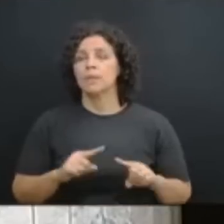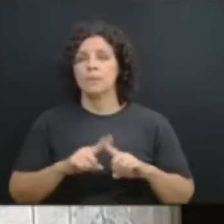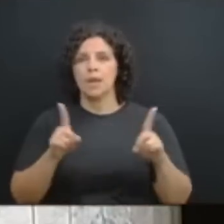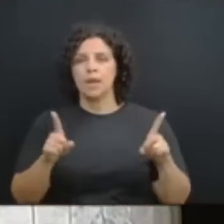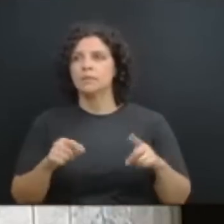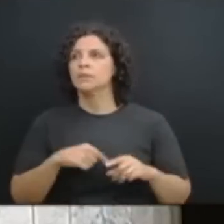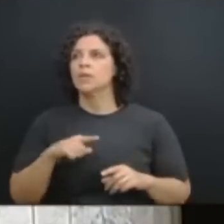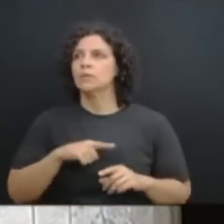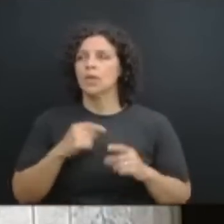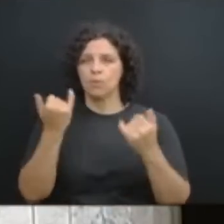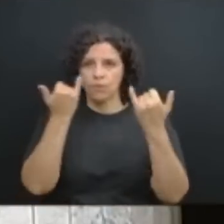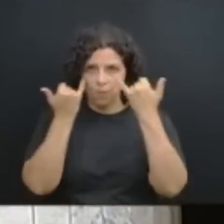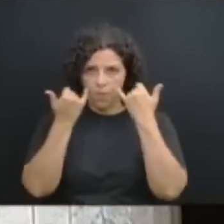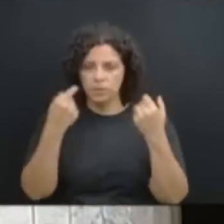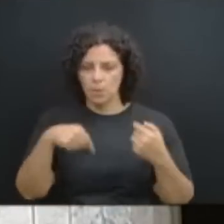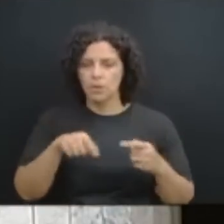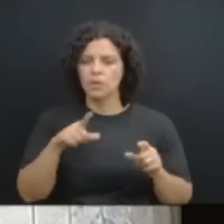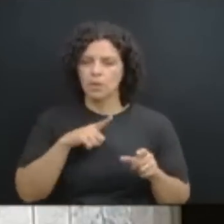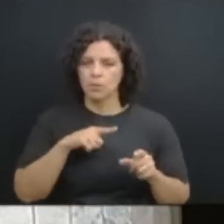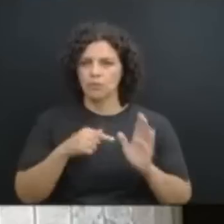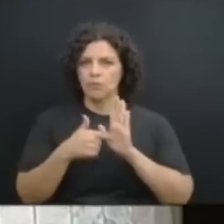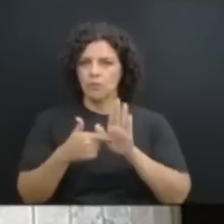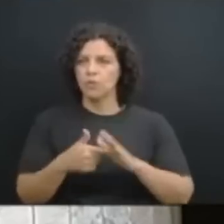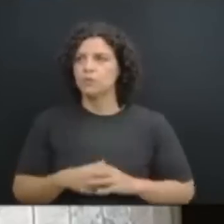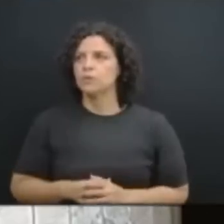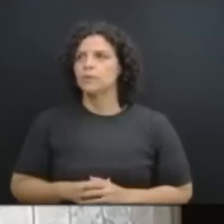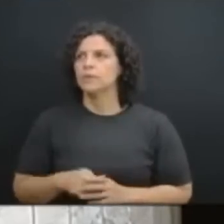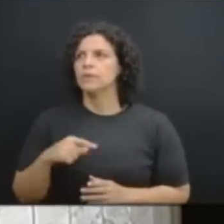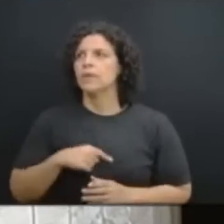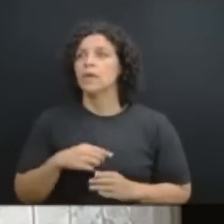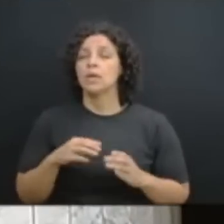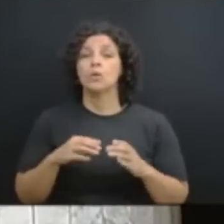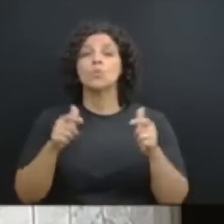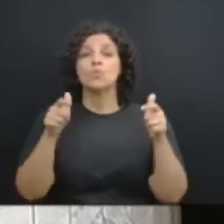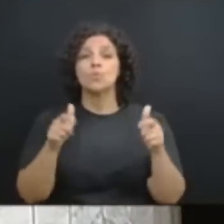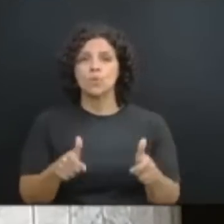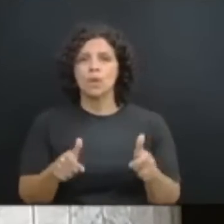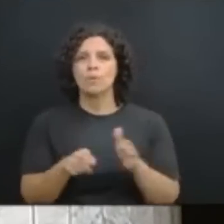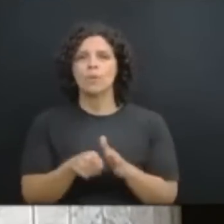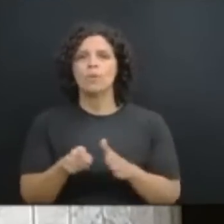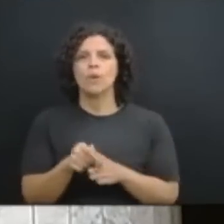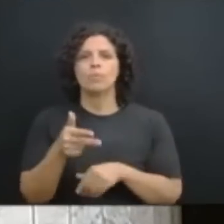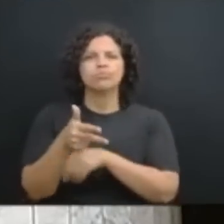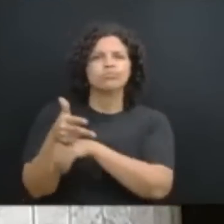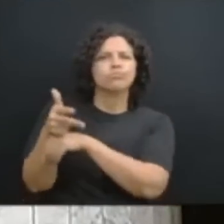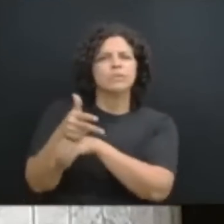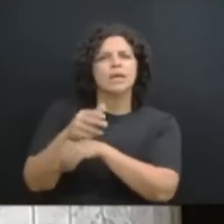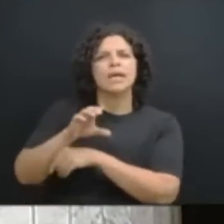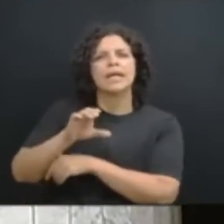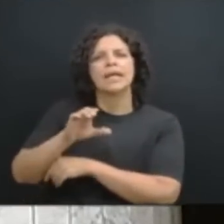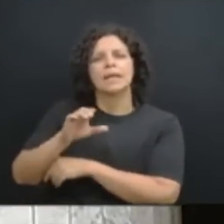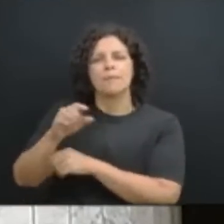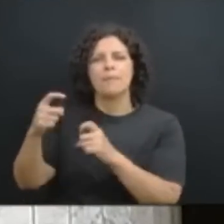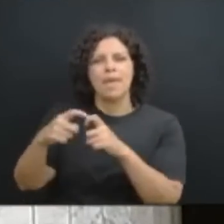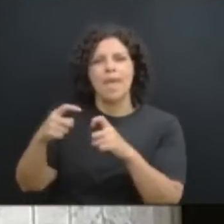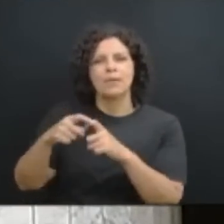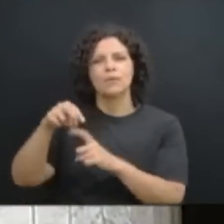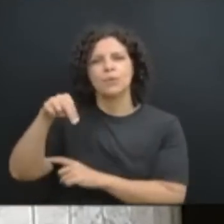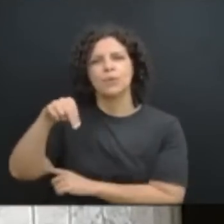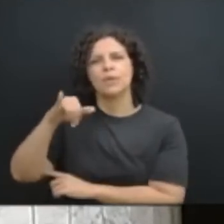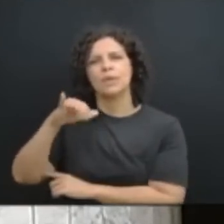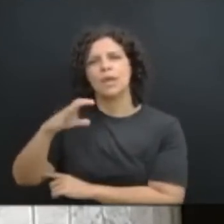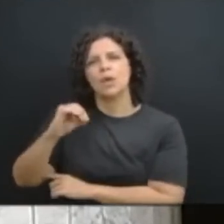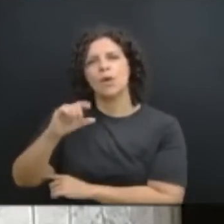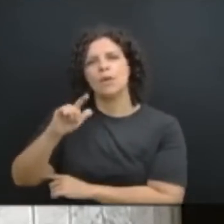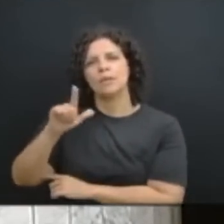e eu tenho os dados, uma clínica na rua Nicolau Meder registrou o momento